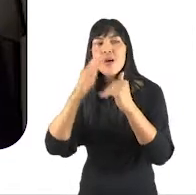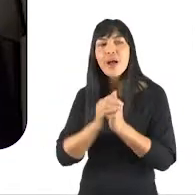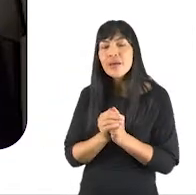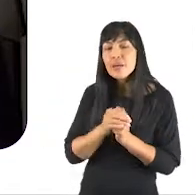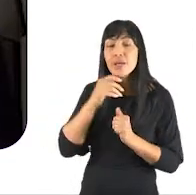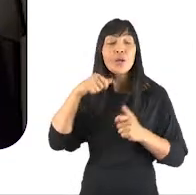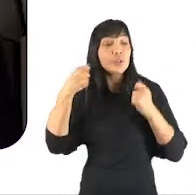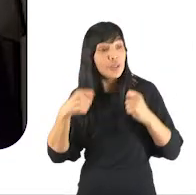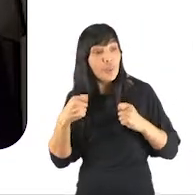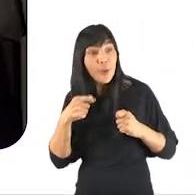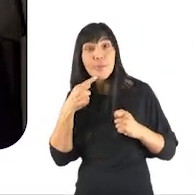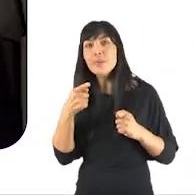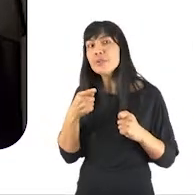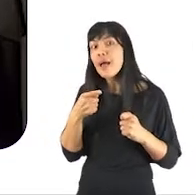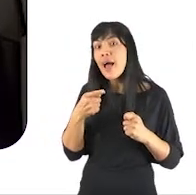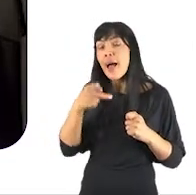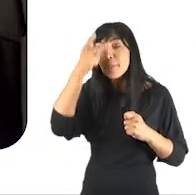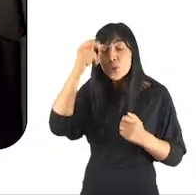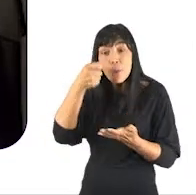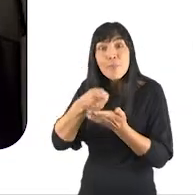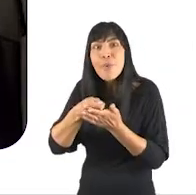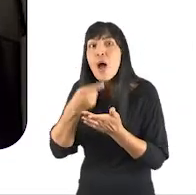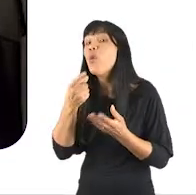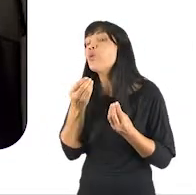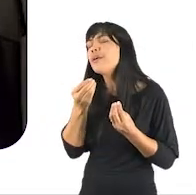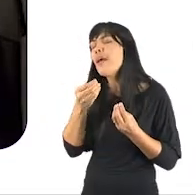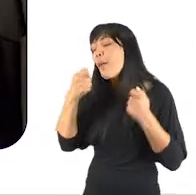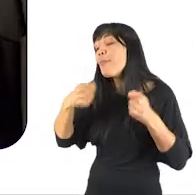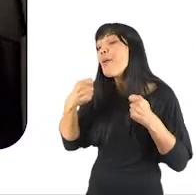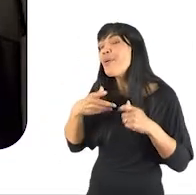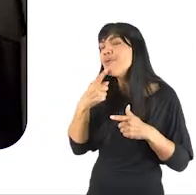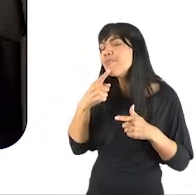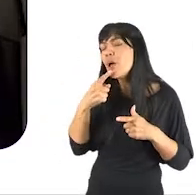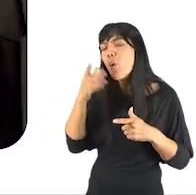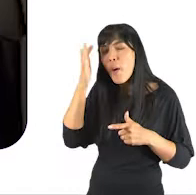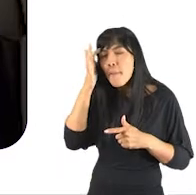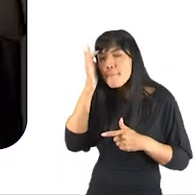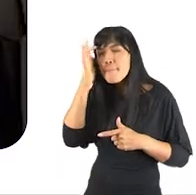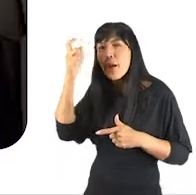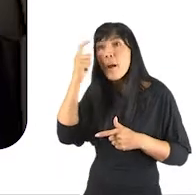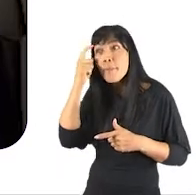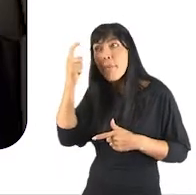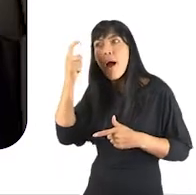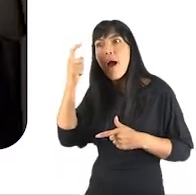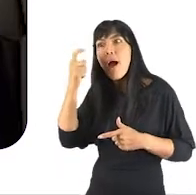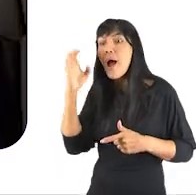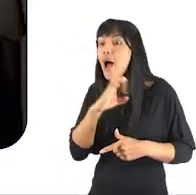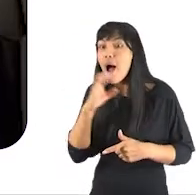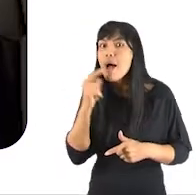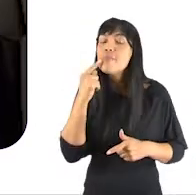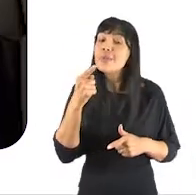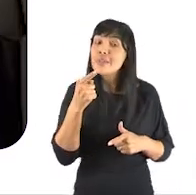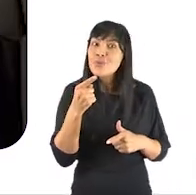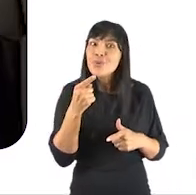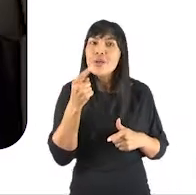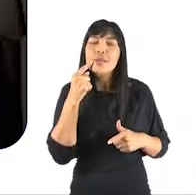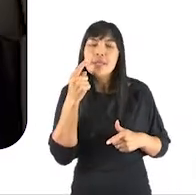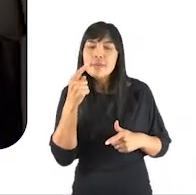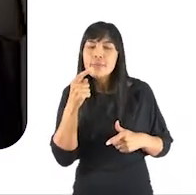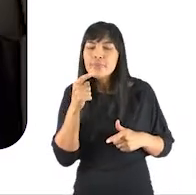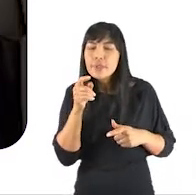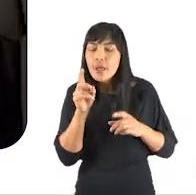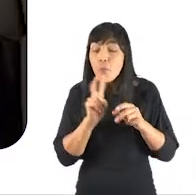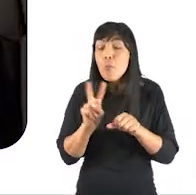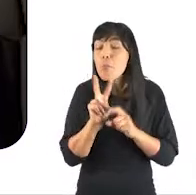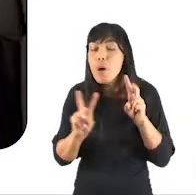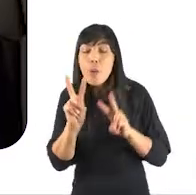as necessidades dos clientes, né, tomando melhores decisões, decisões mais conscientes, mais baseadas nos dados que